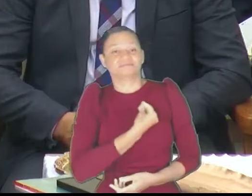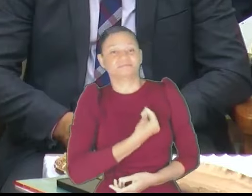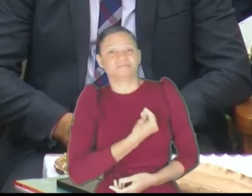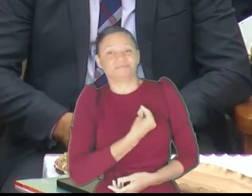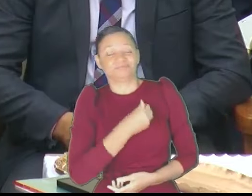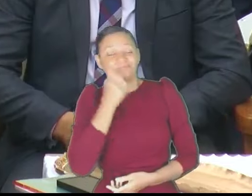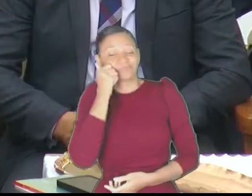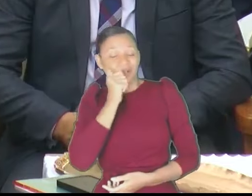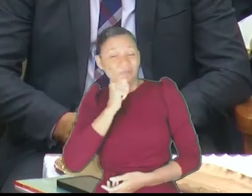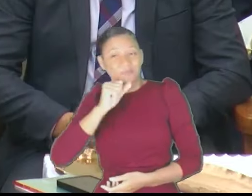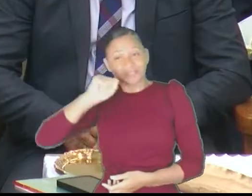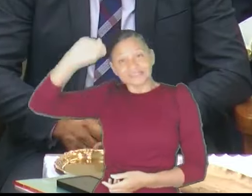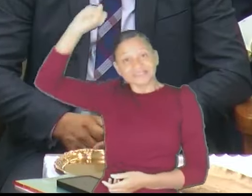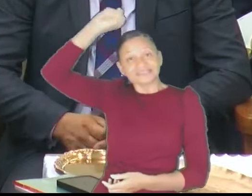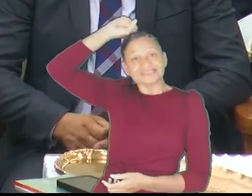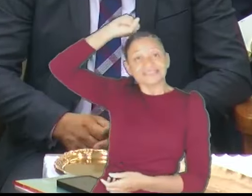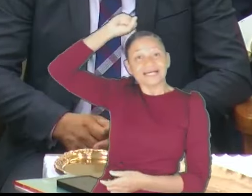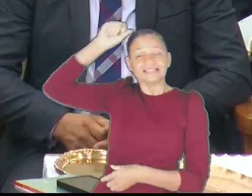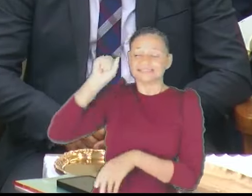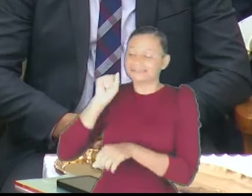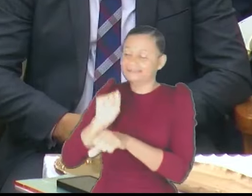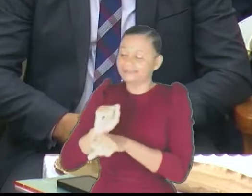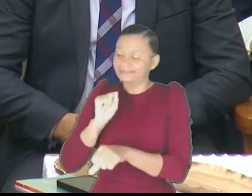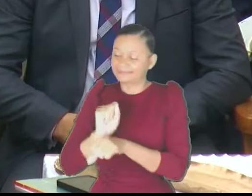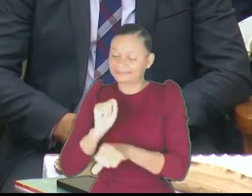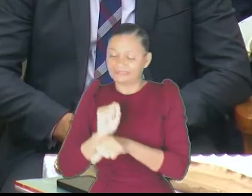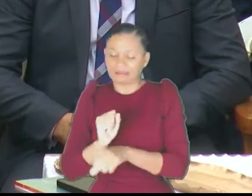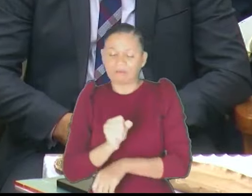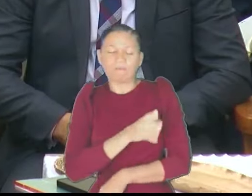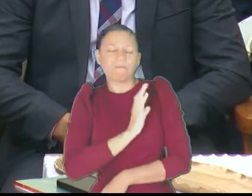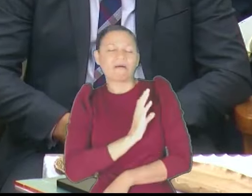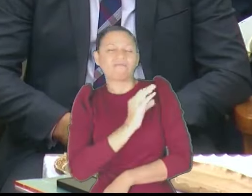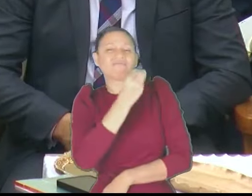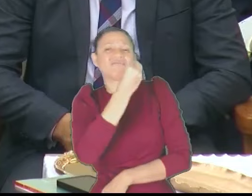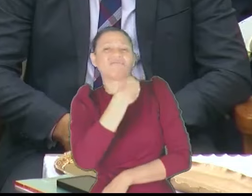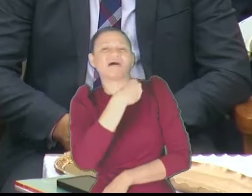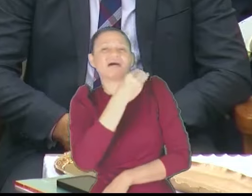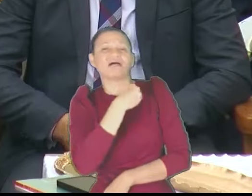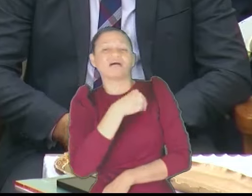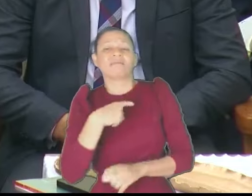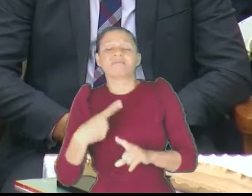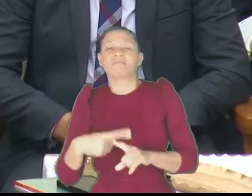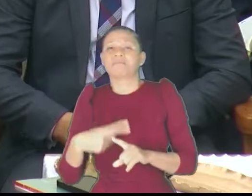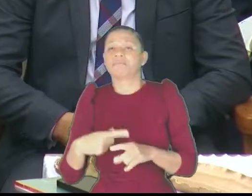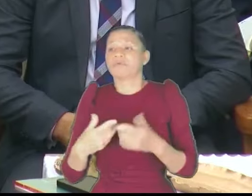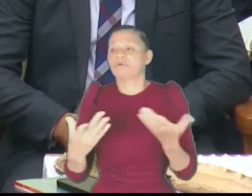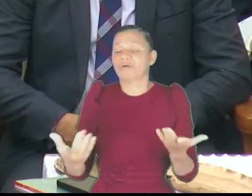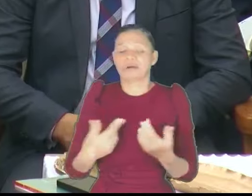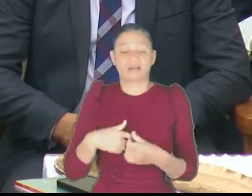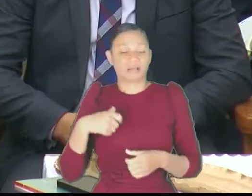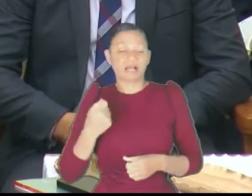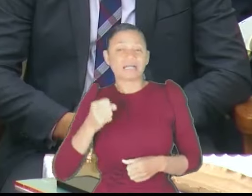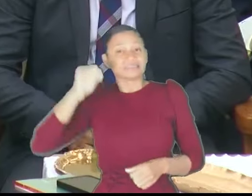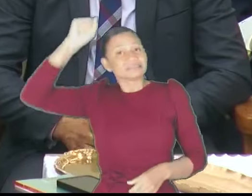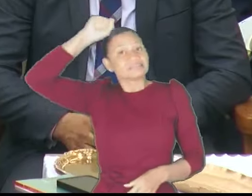Sara, enquanto espera, o coração enfraquece, porque Sara não tinha recebido a palavra de